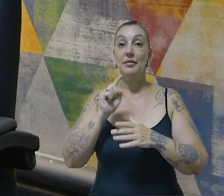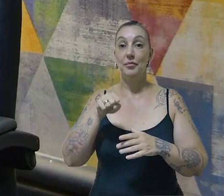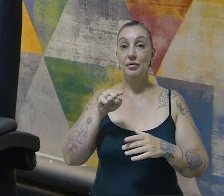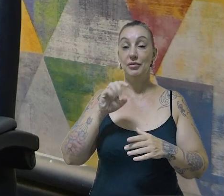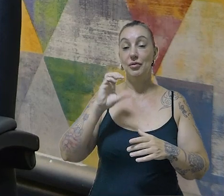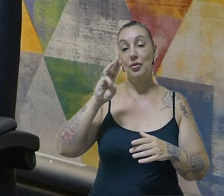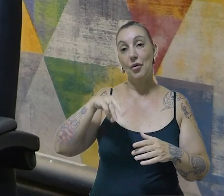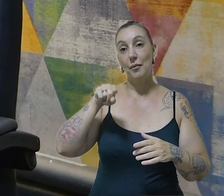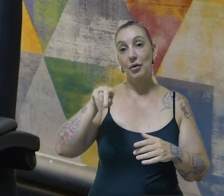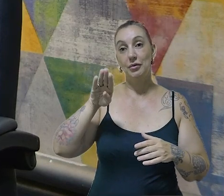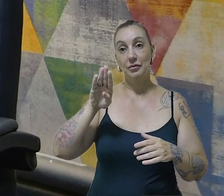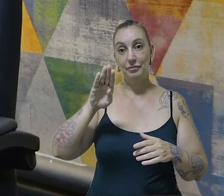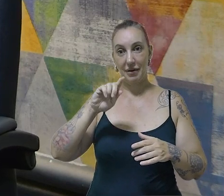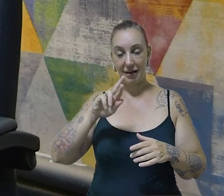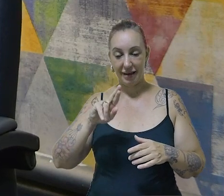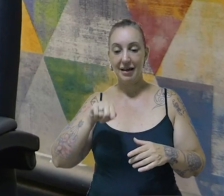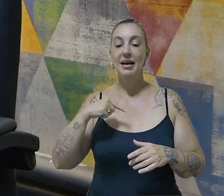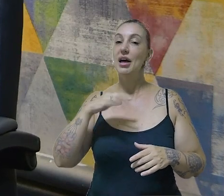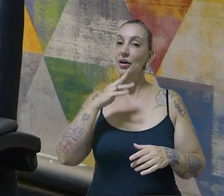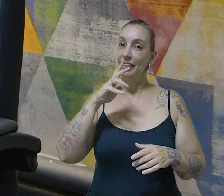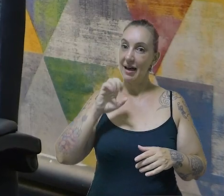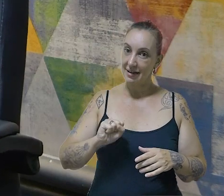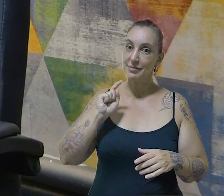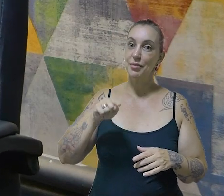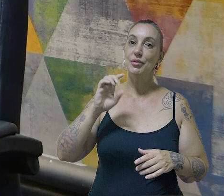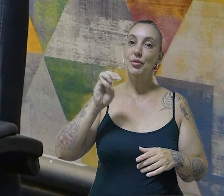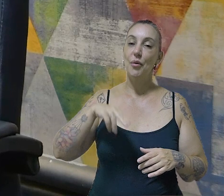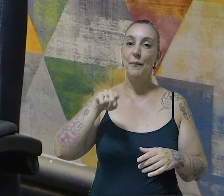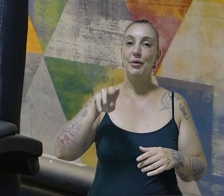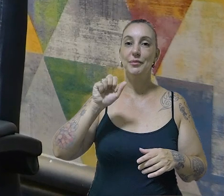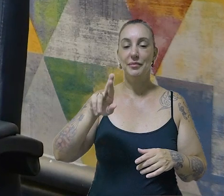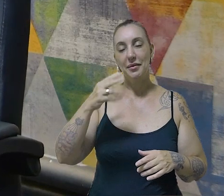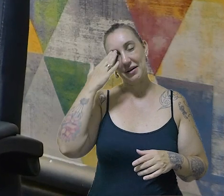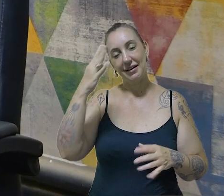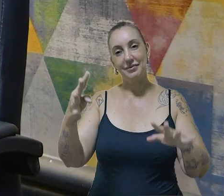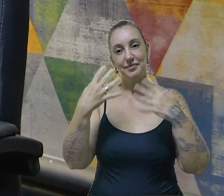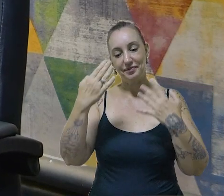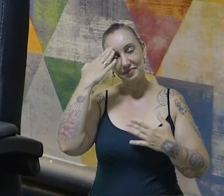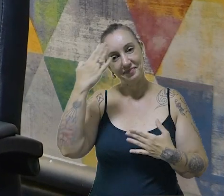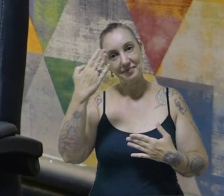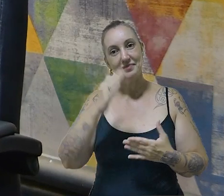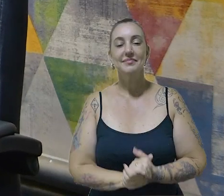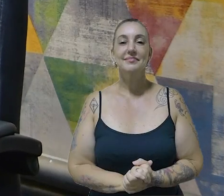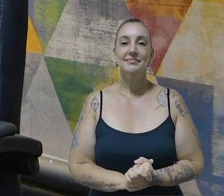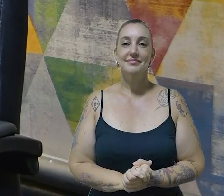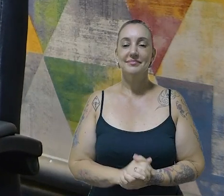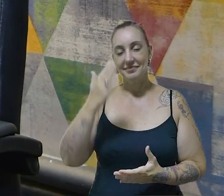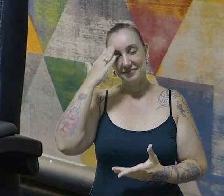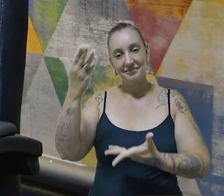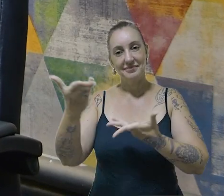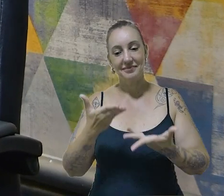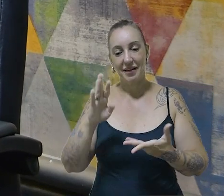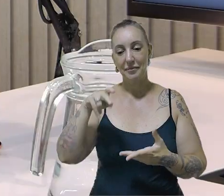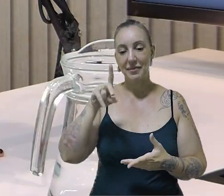polimen no Instagram thí pol.com.br também e é isso obrigada por terem assistido muito obrigada obrigada obrigada gente pelo convite